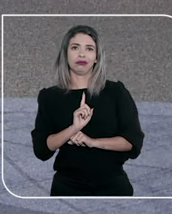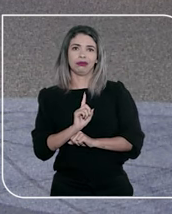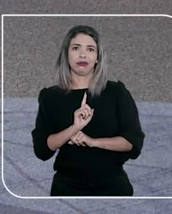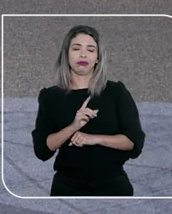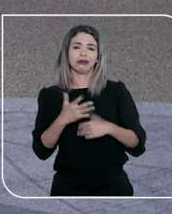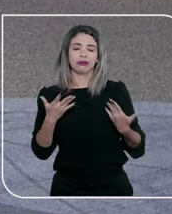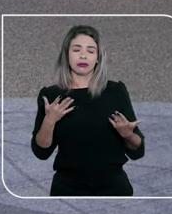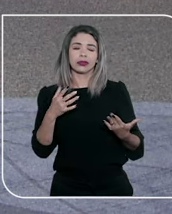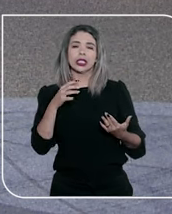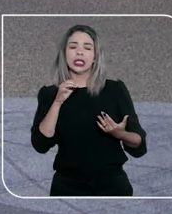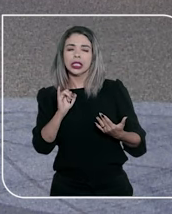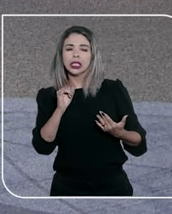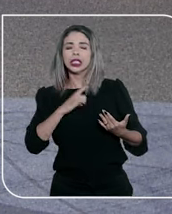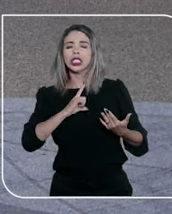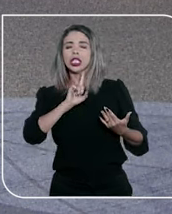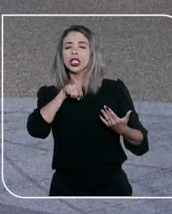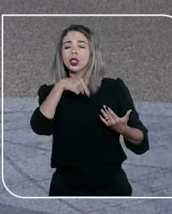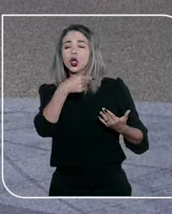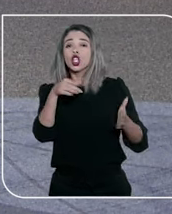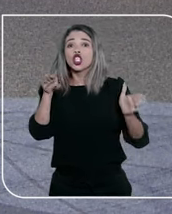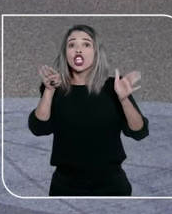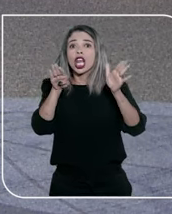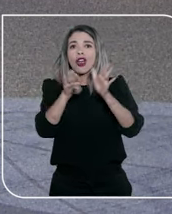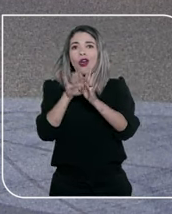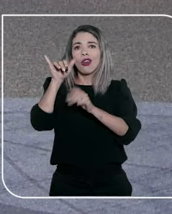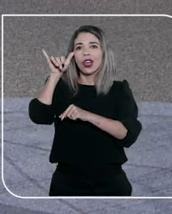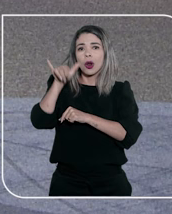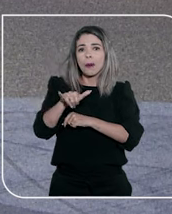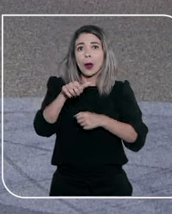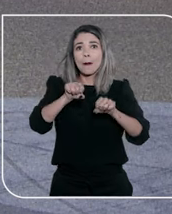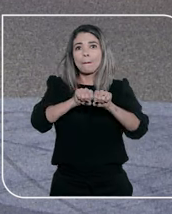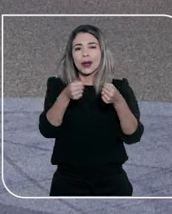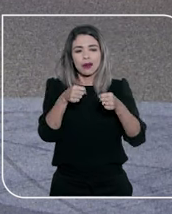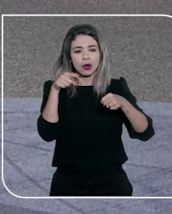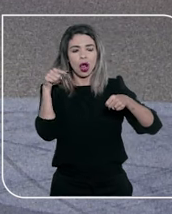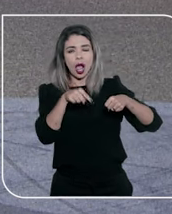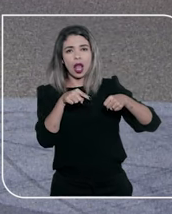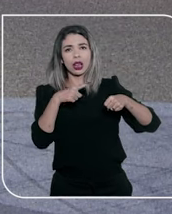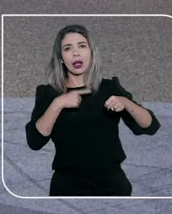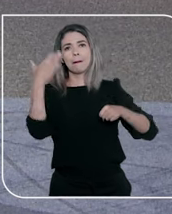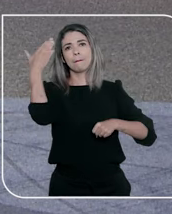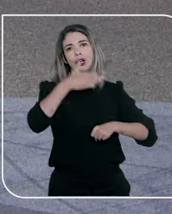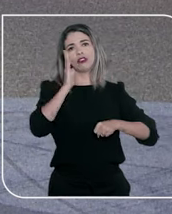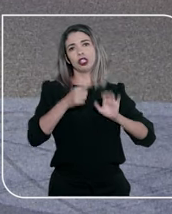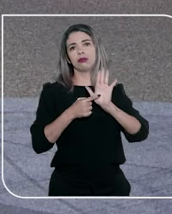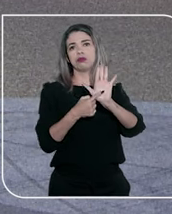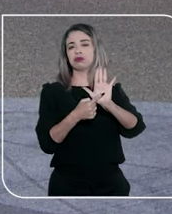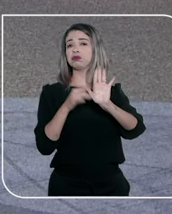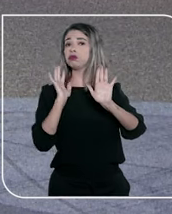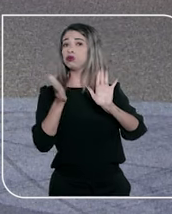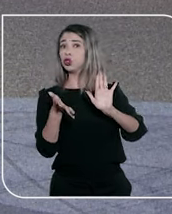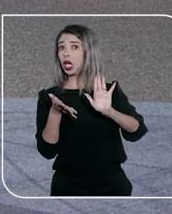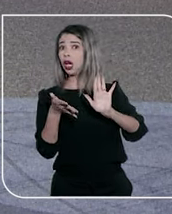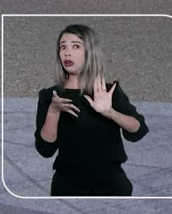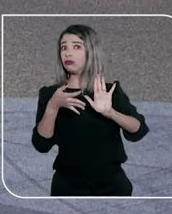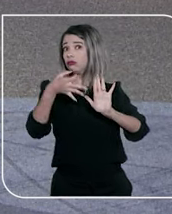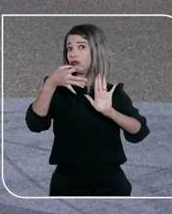houver algum dano a essa bagagem, a essa mala, poder comprovar de forma mais